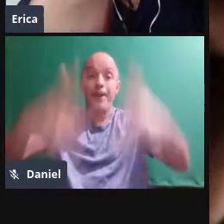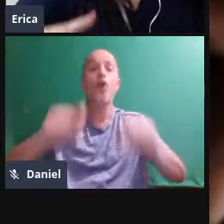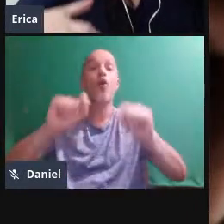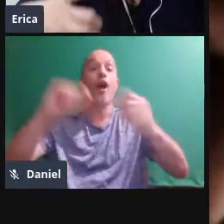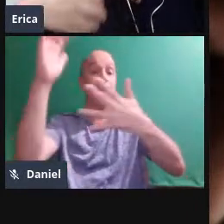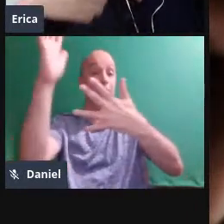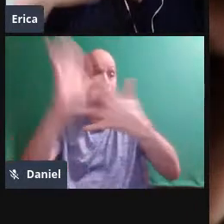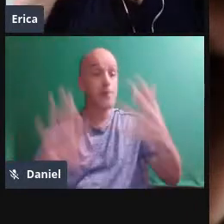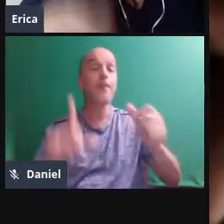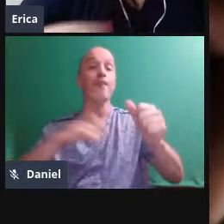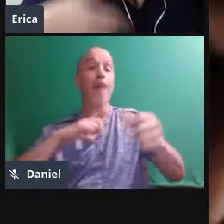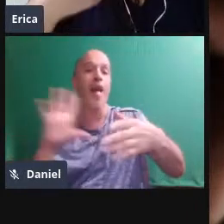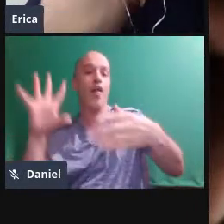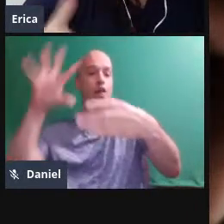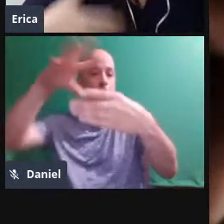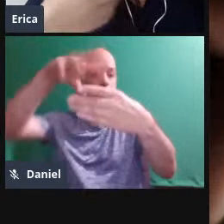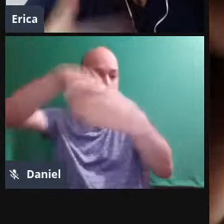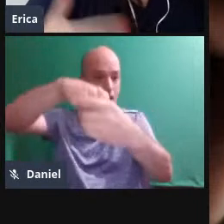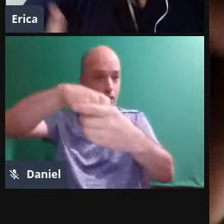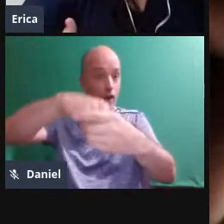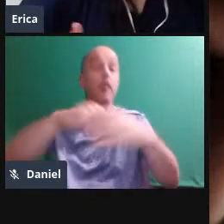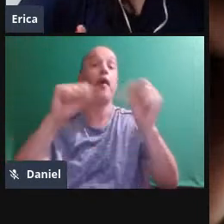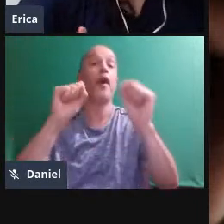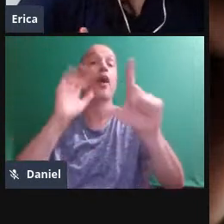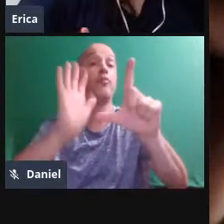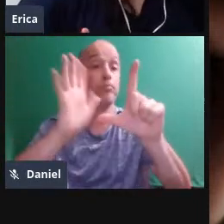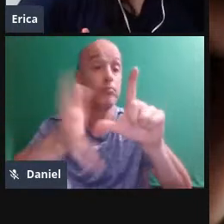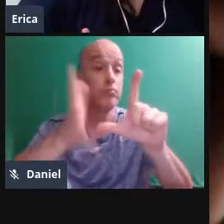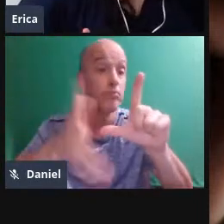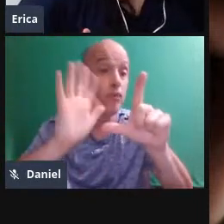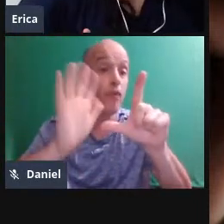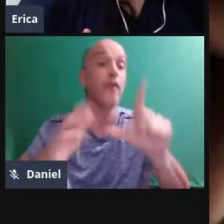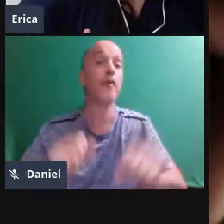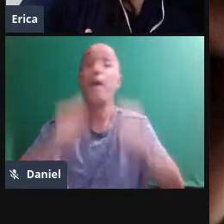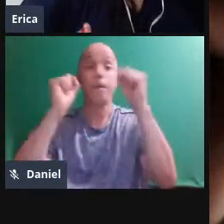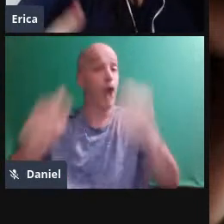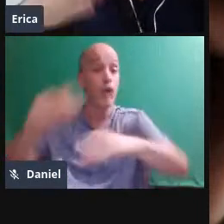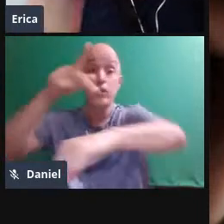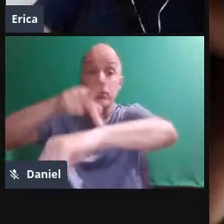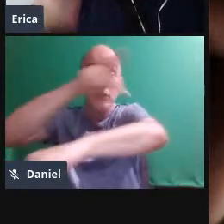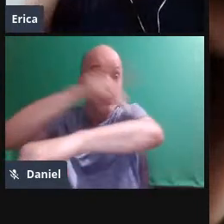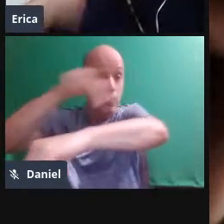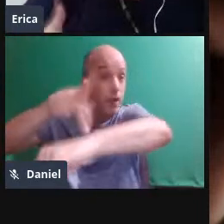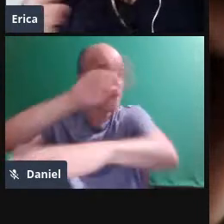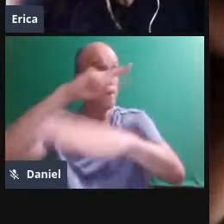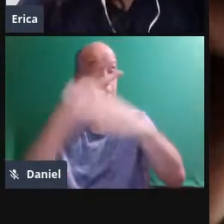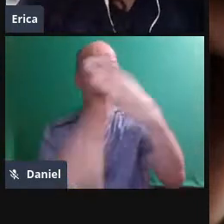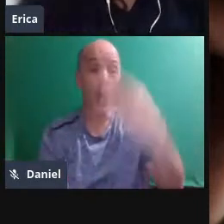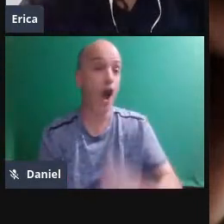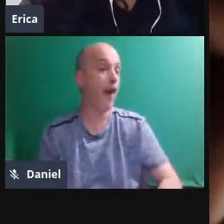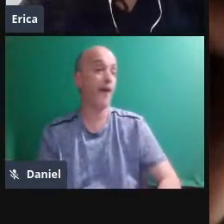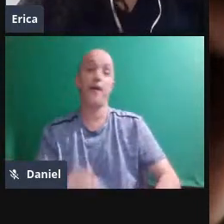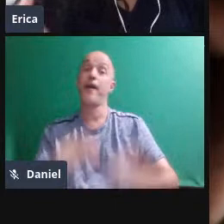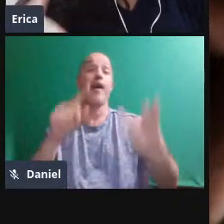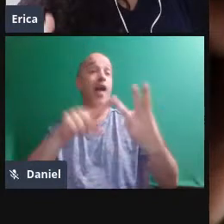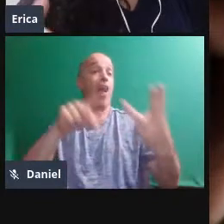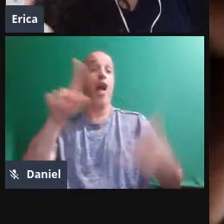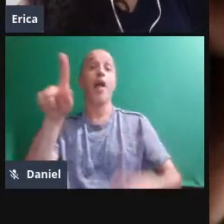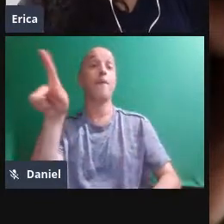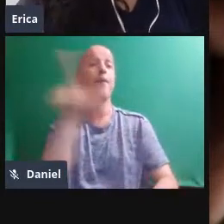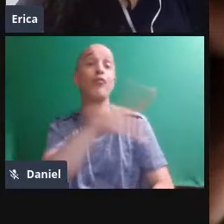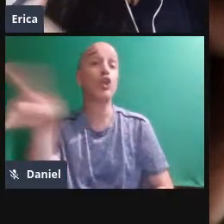do magistério, das pessoas, dos professores, dos futuros professores aprenderem essa língua. Então, essa lei, esse